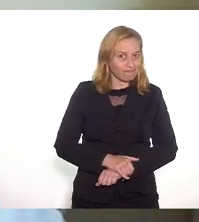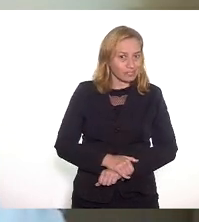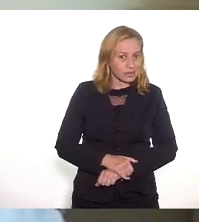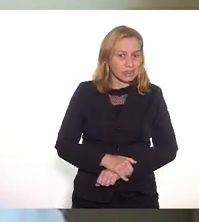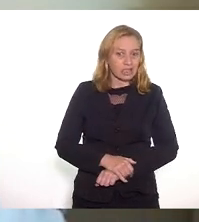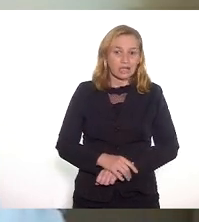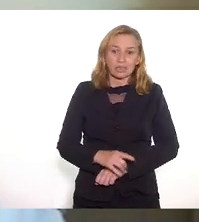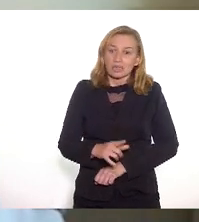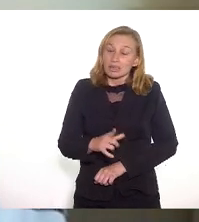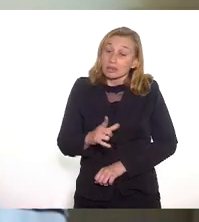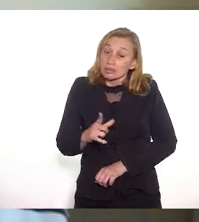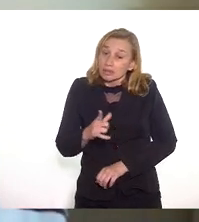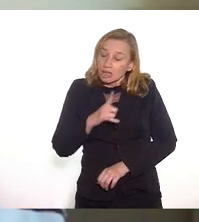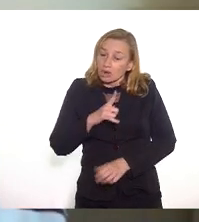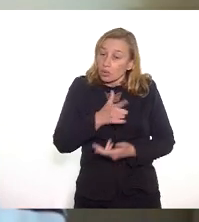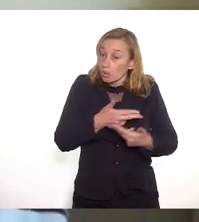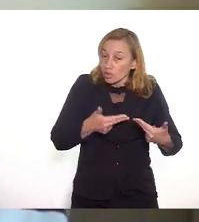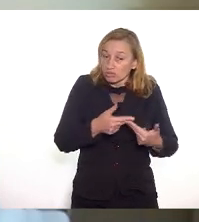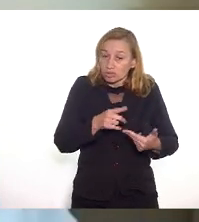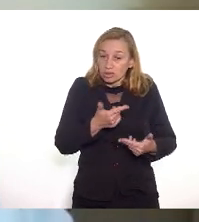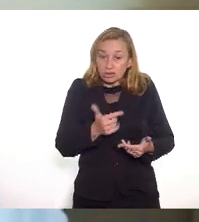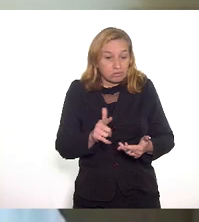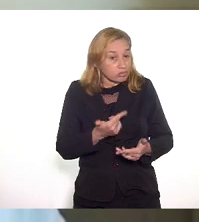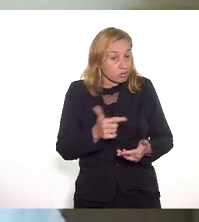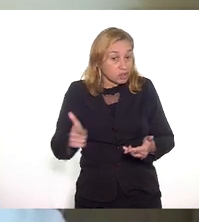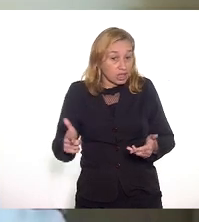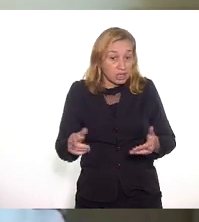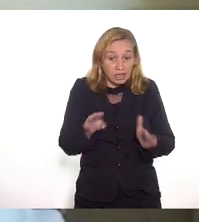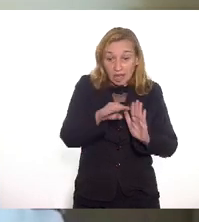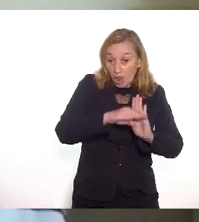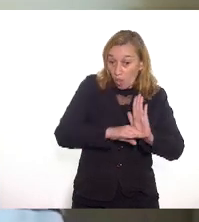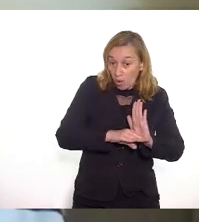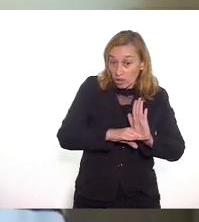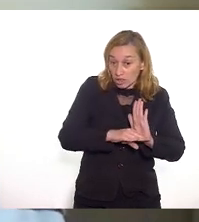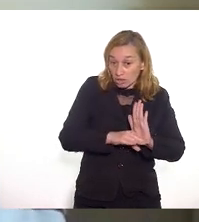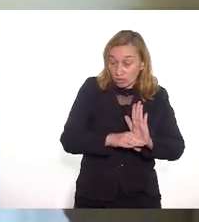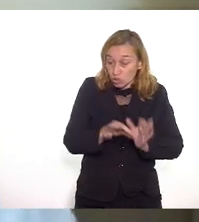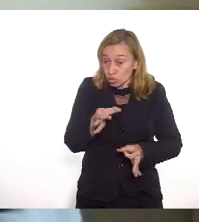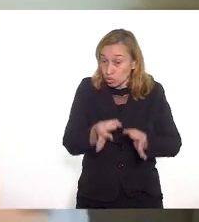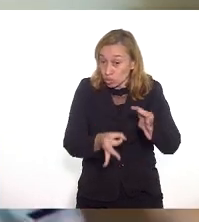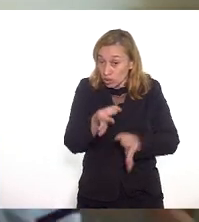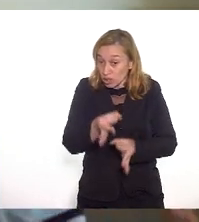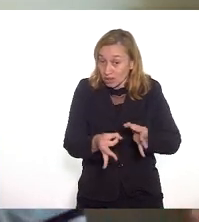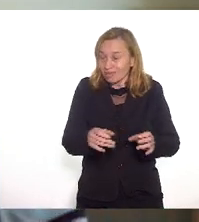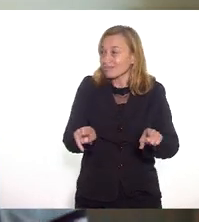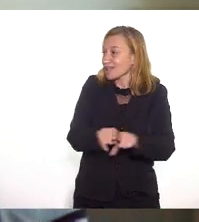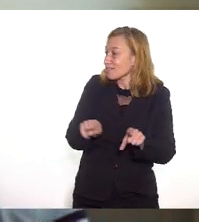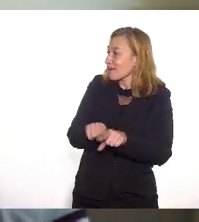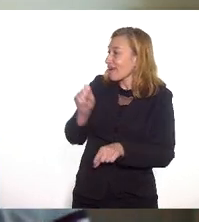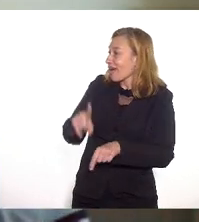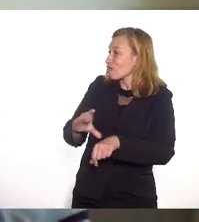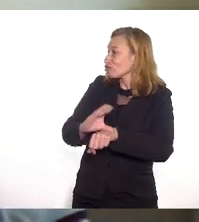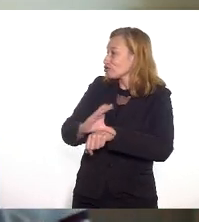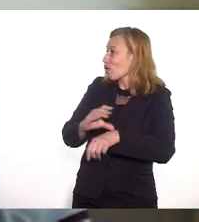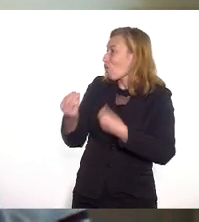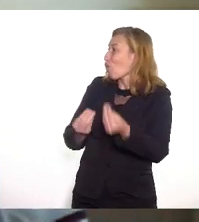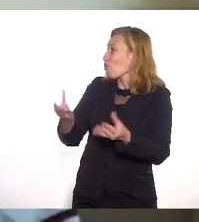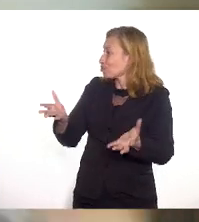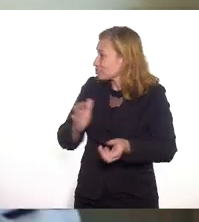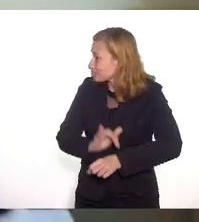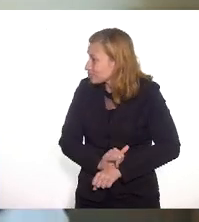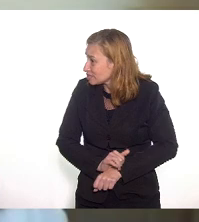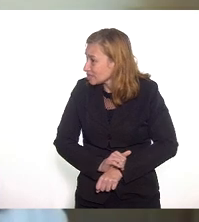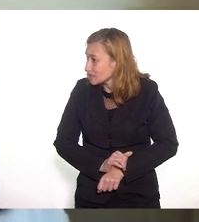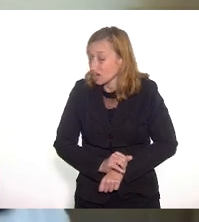coisa que não está na ordem jurídica, também é inconstitucional. Como é que você vai admitir que